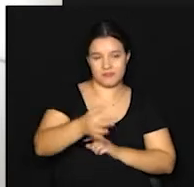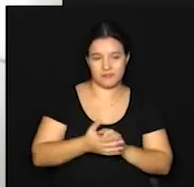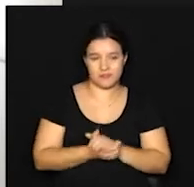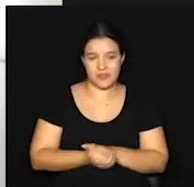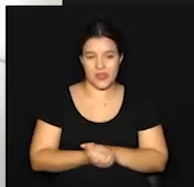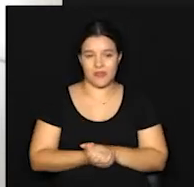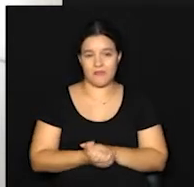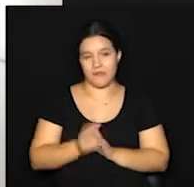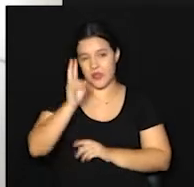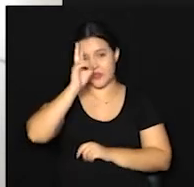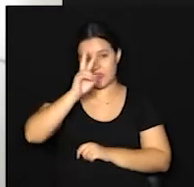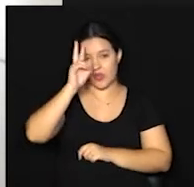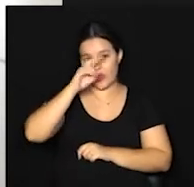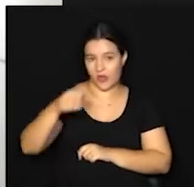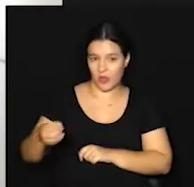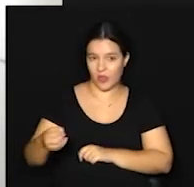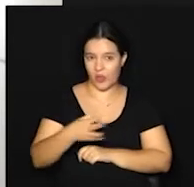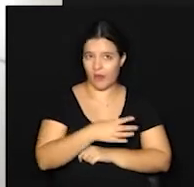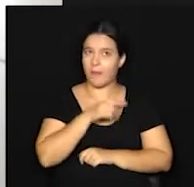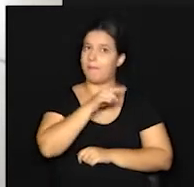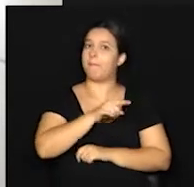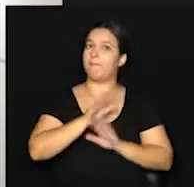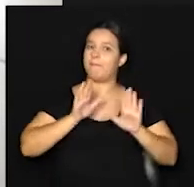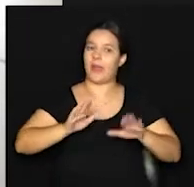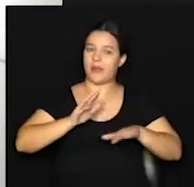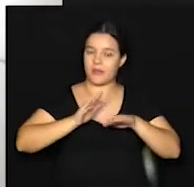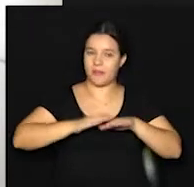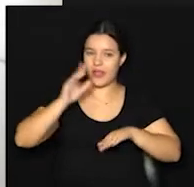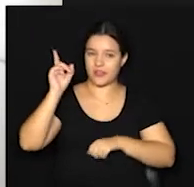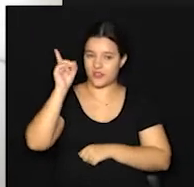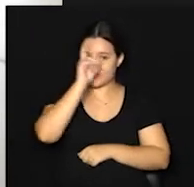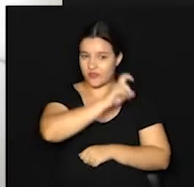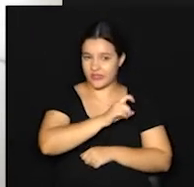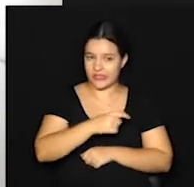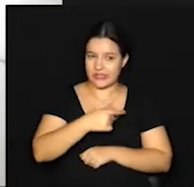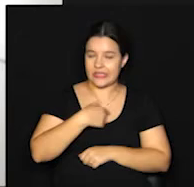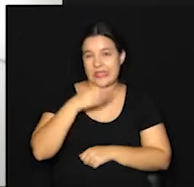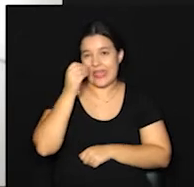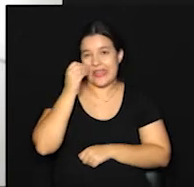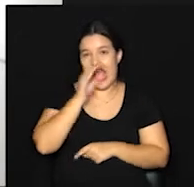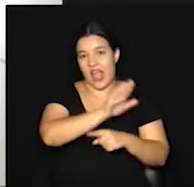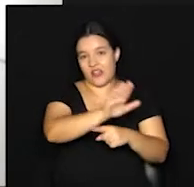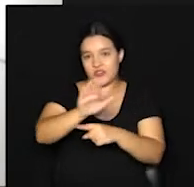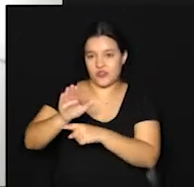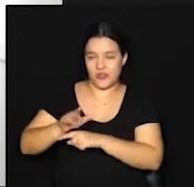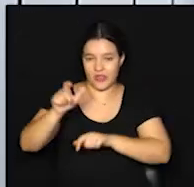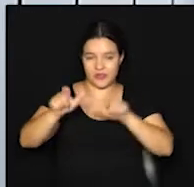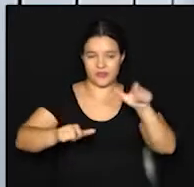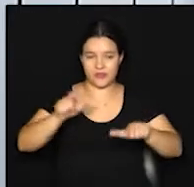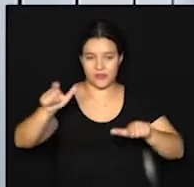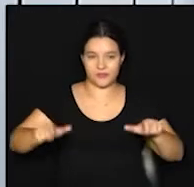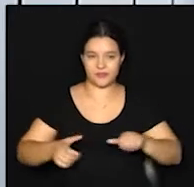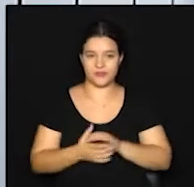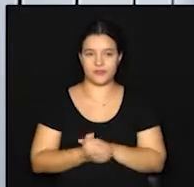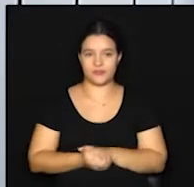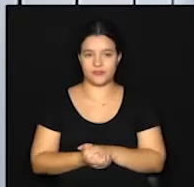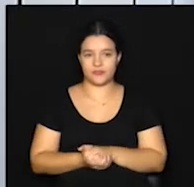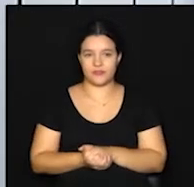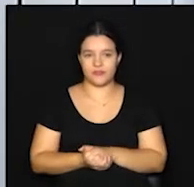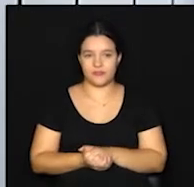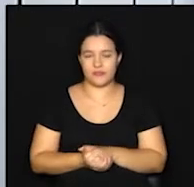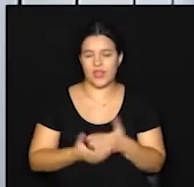paradigmas. E aí eu vi que era mais difícil e que eu poderia ajudar as pessoas de uma outra maneira. Bacana. Agora,